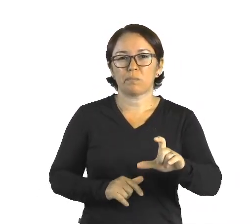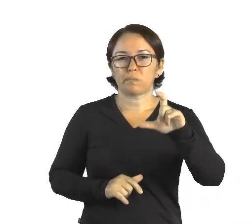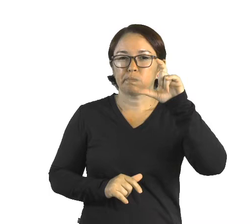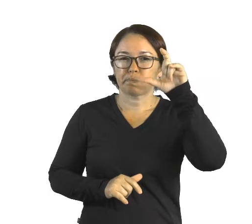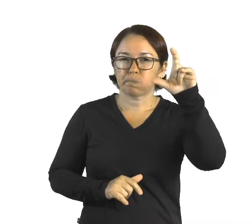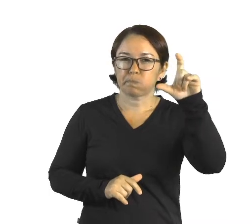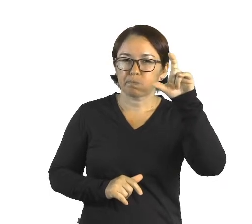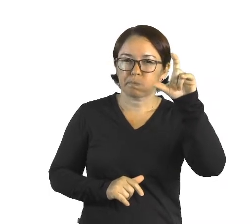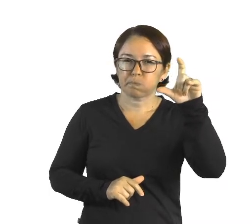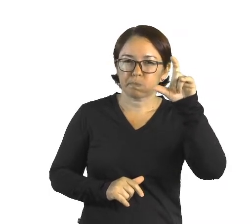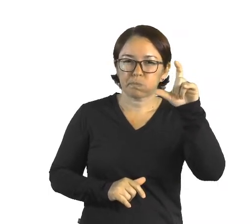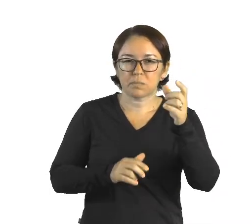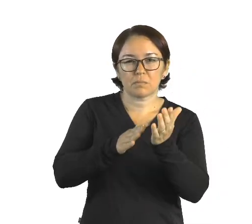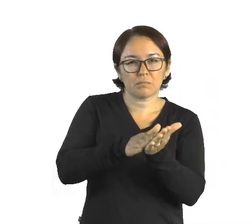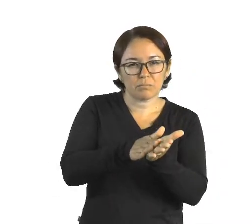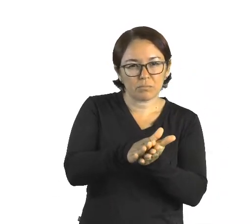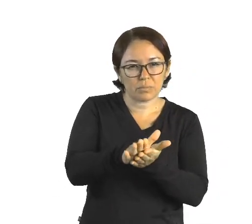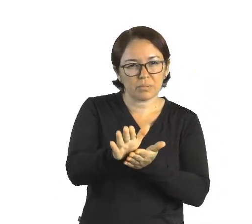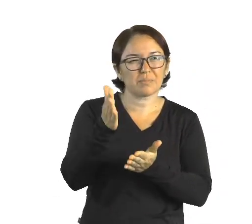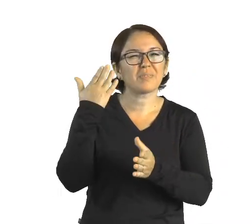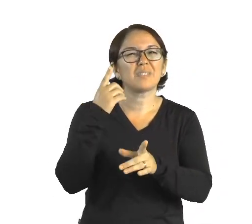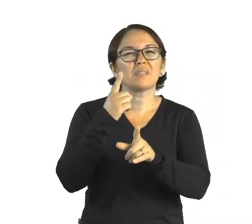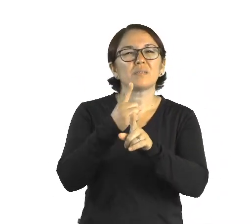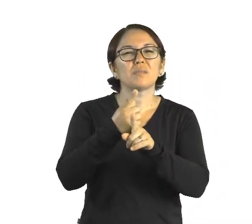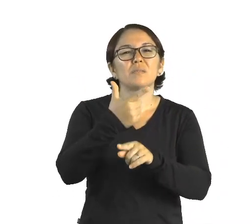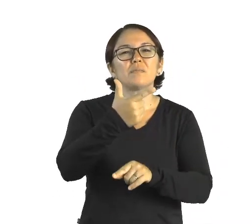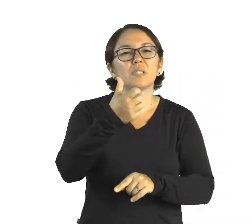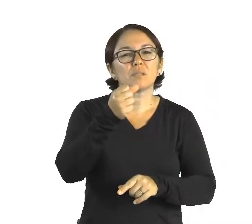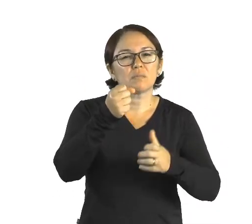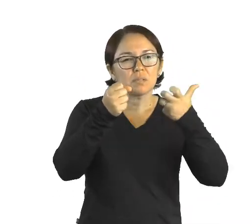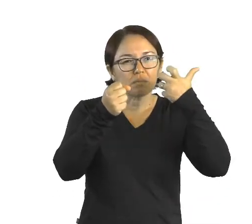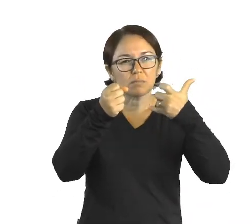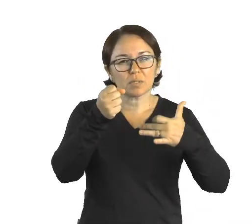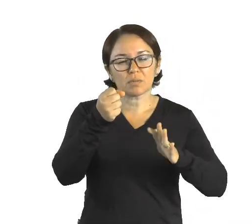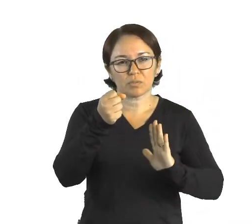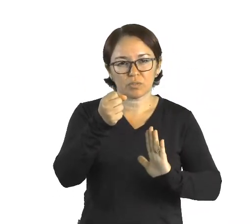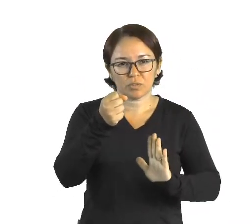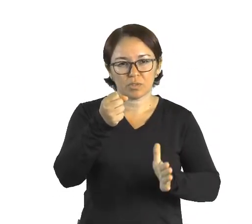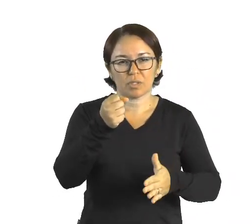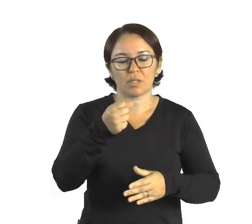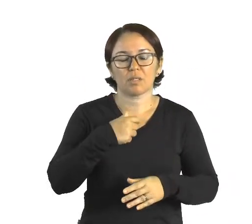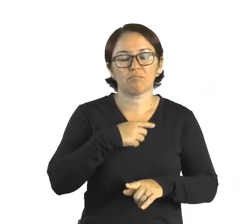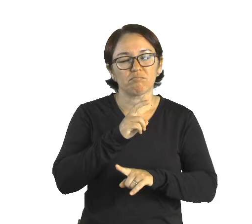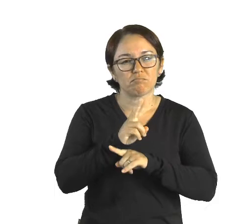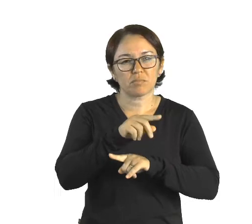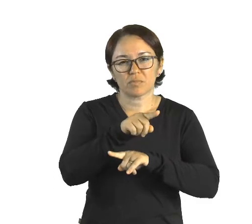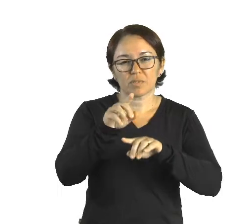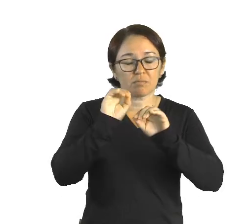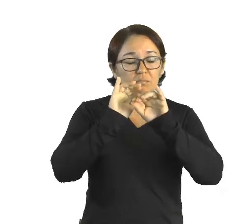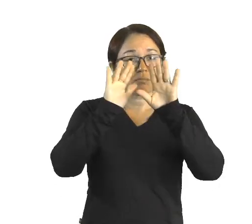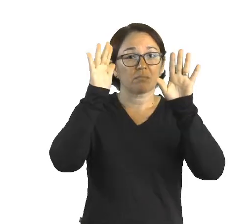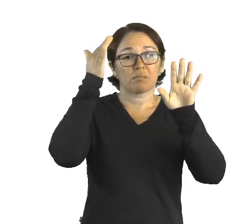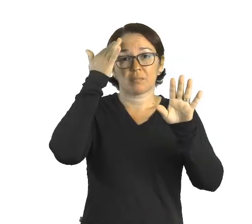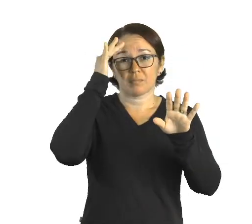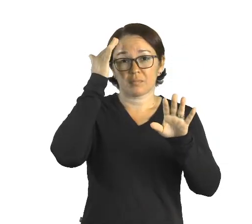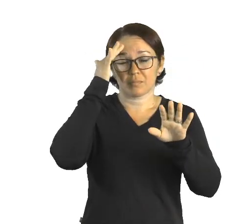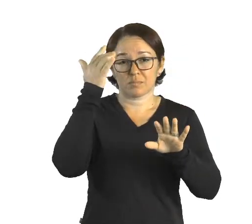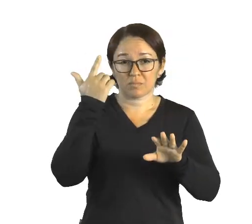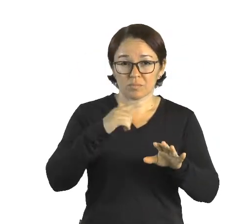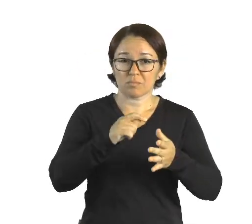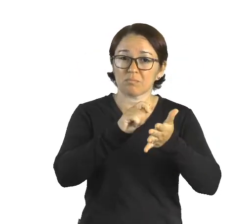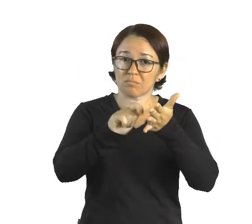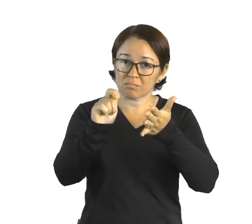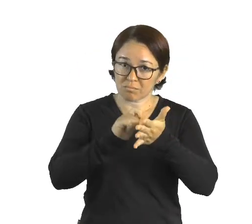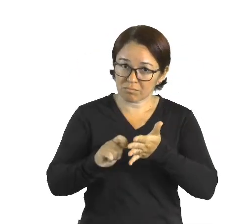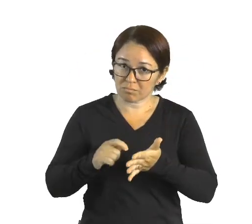foi o quê? Na nossa 28ª aula. Espero que vocês tenham compreendido, tenham estudado, tenham anotado